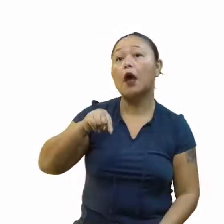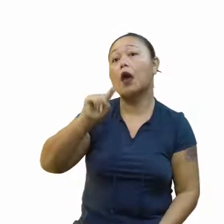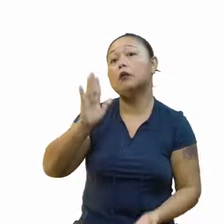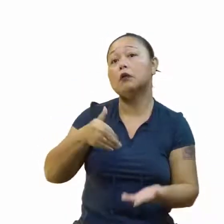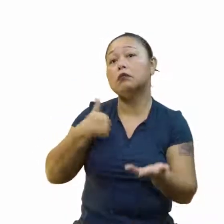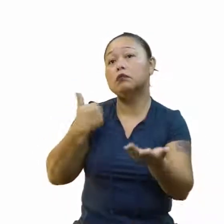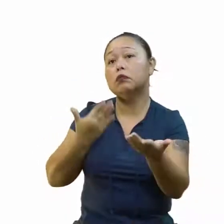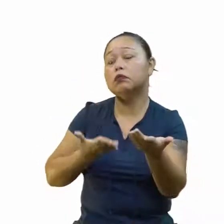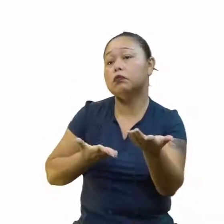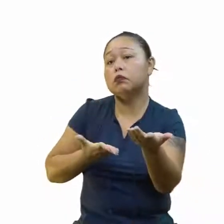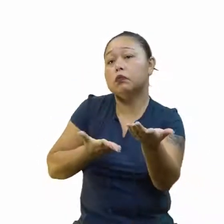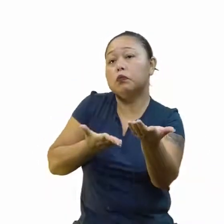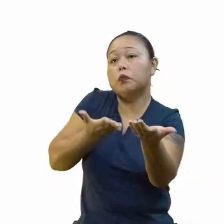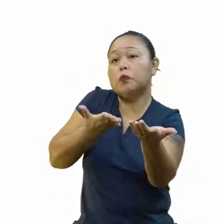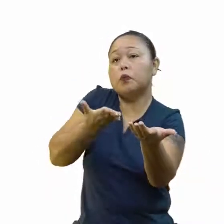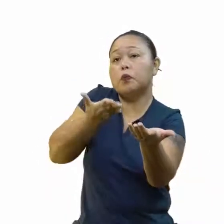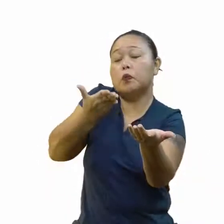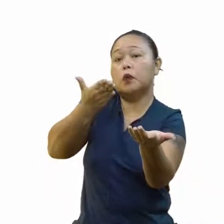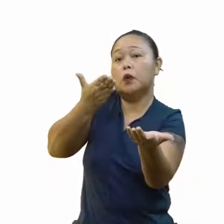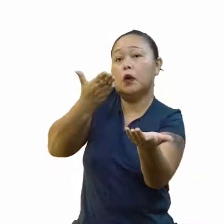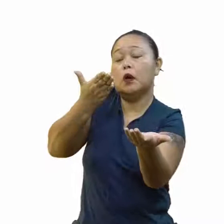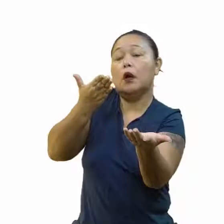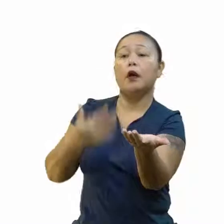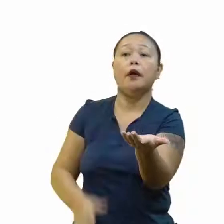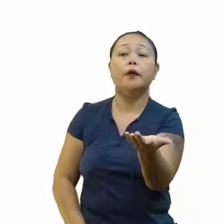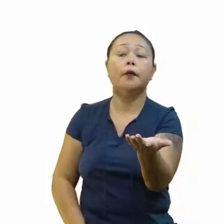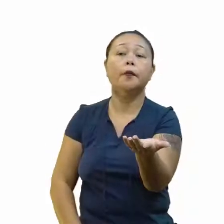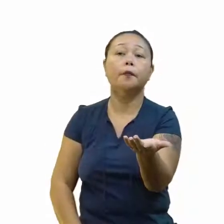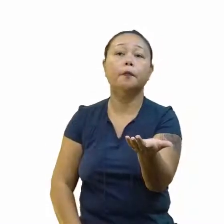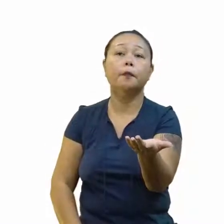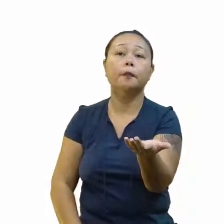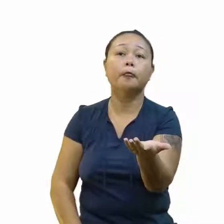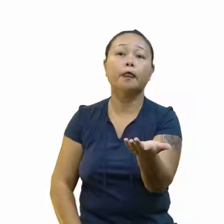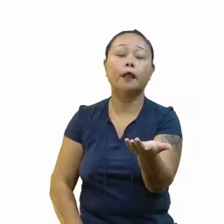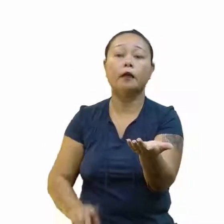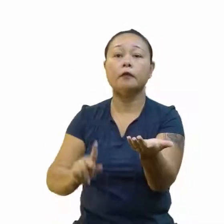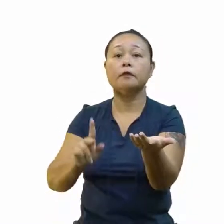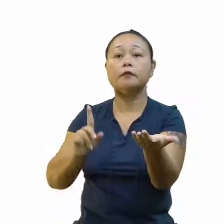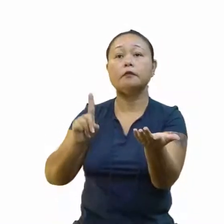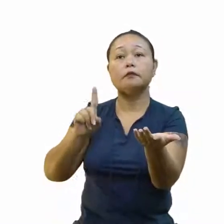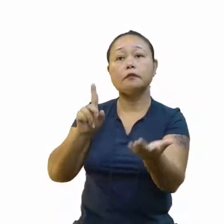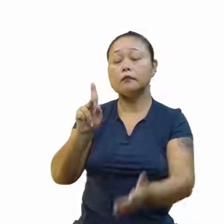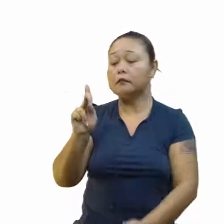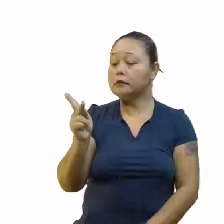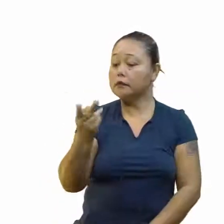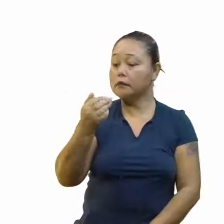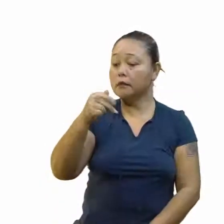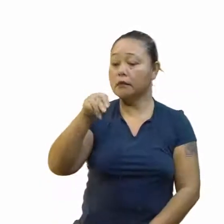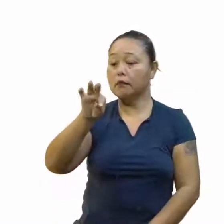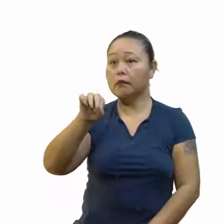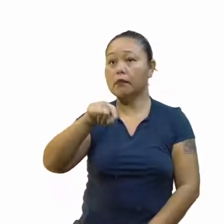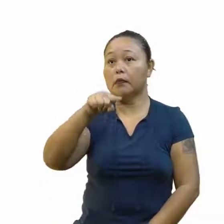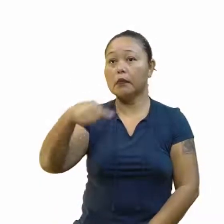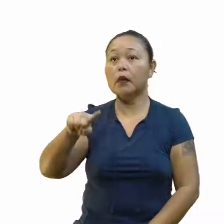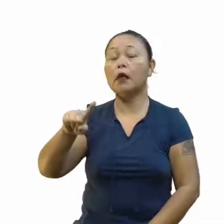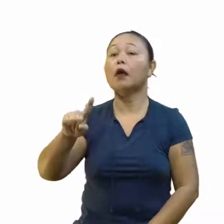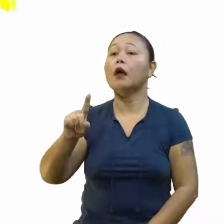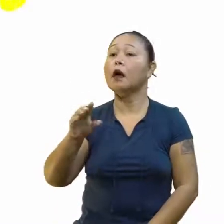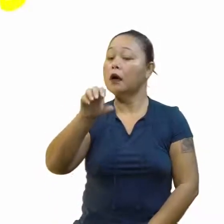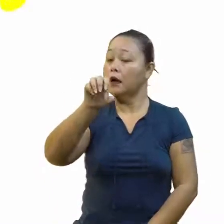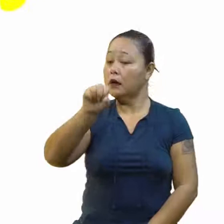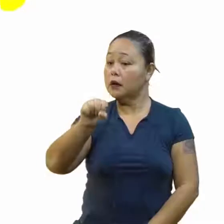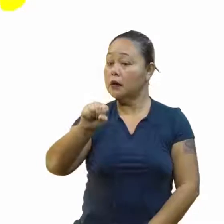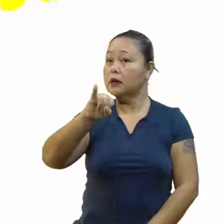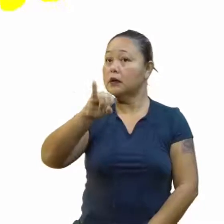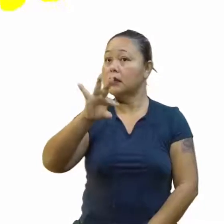estou falando de pressão arterial alta, preferencialmente a minha sístole, né? Então eu